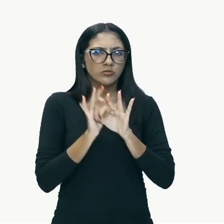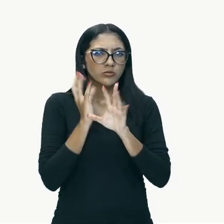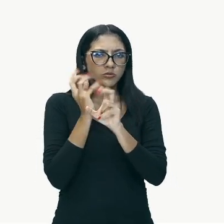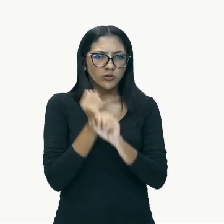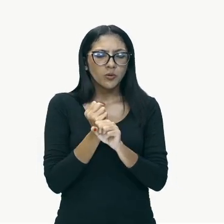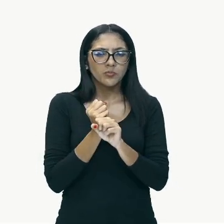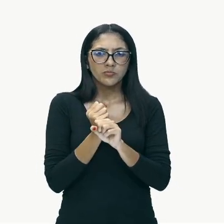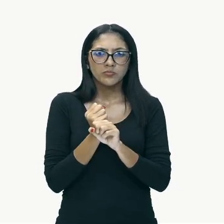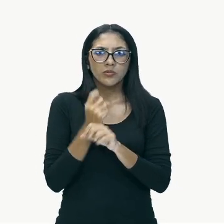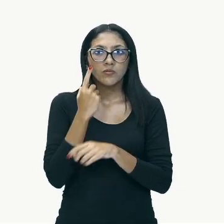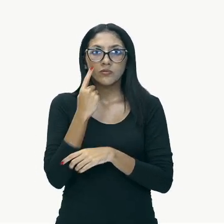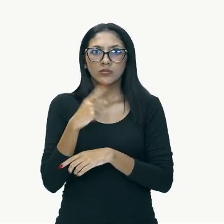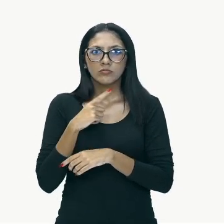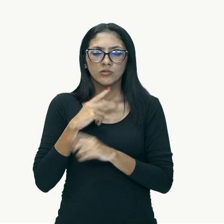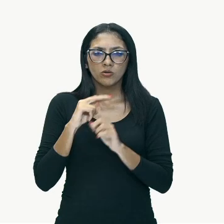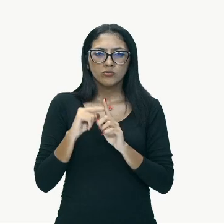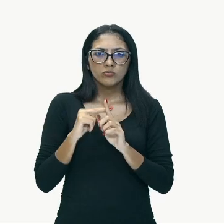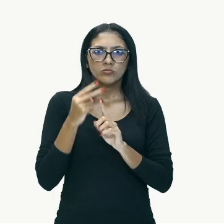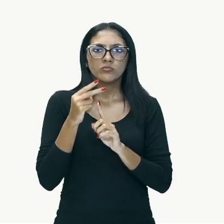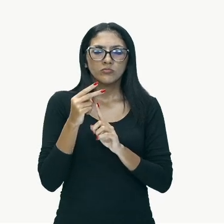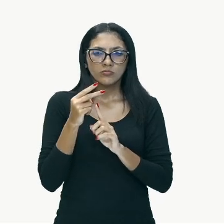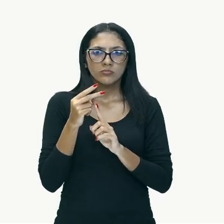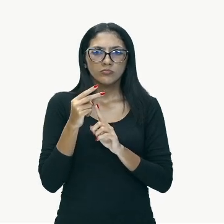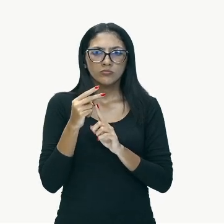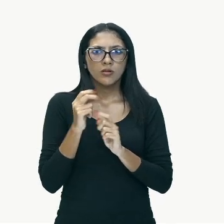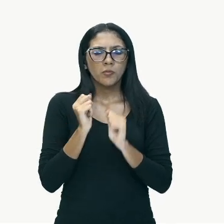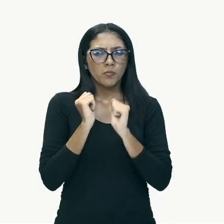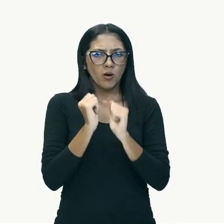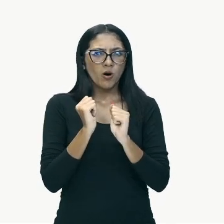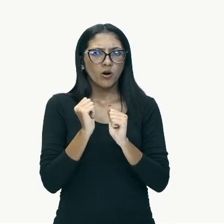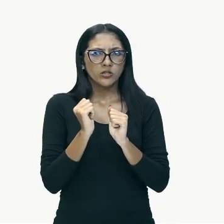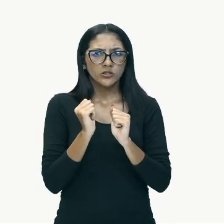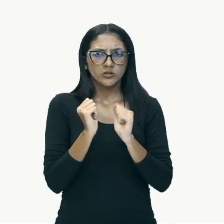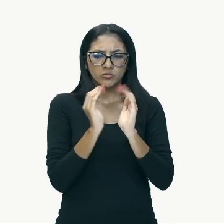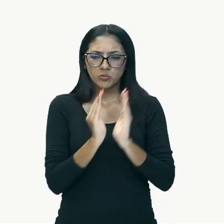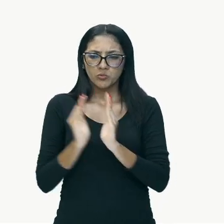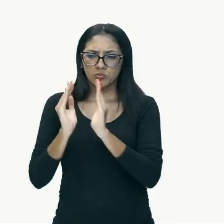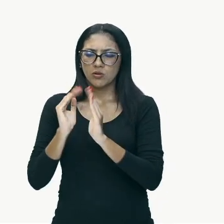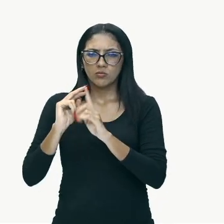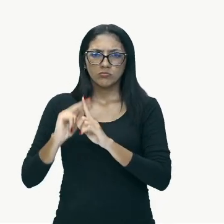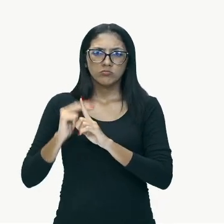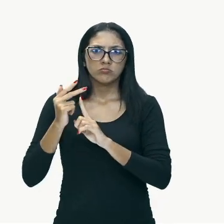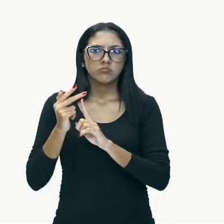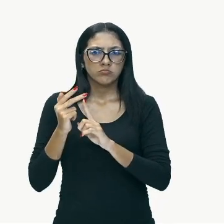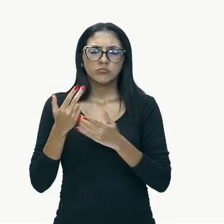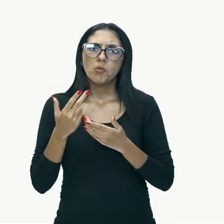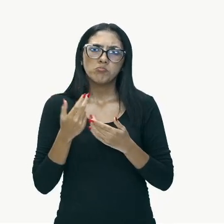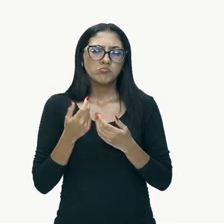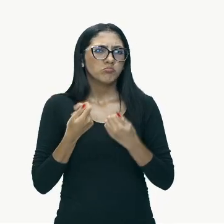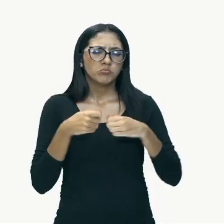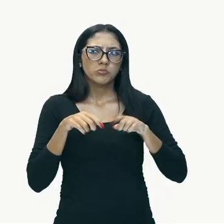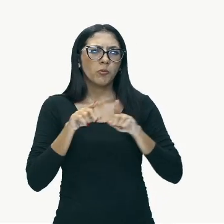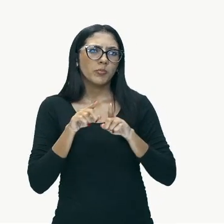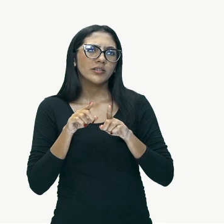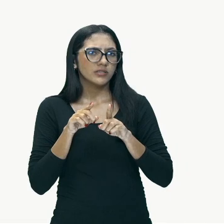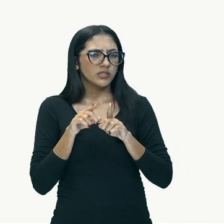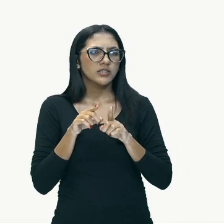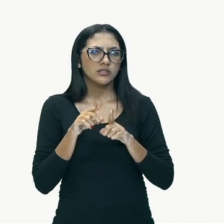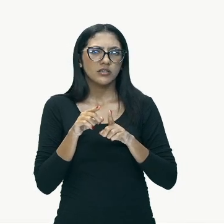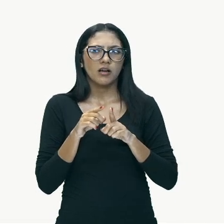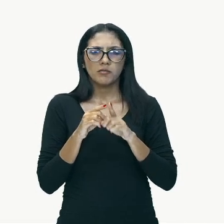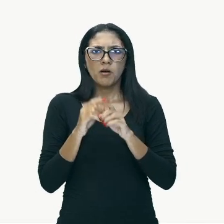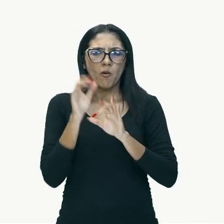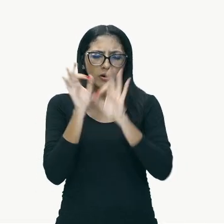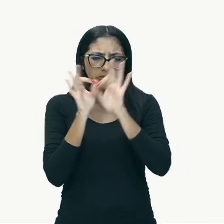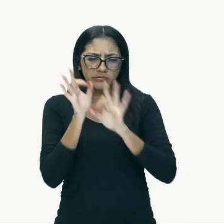2 vezes. Aqui eu posso aumentar 2 vezes? Sim, você não precisa do cálculo. Você viu a proporção. Lembra que a gente falou